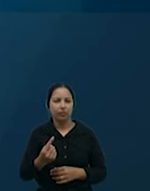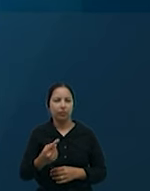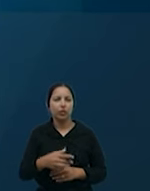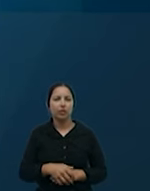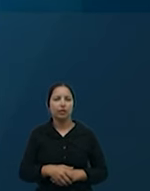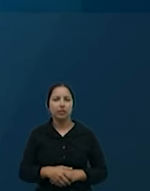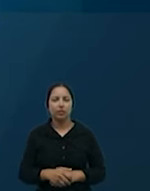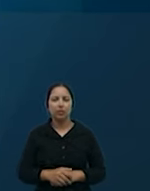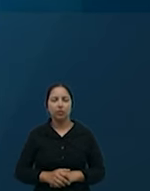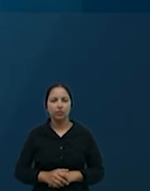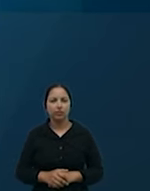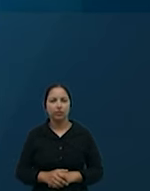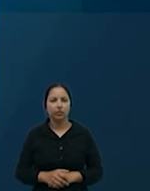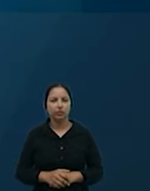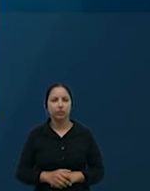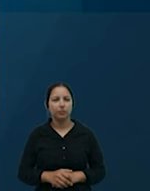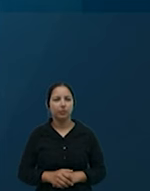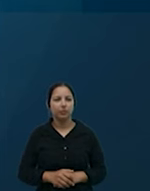Um minuto...